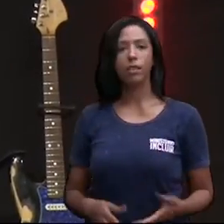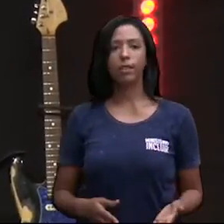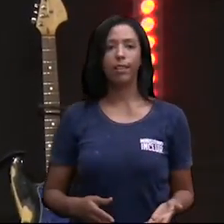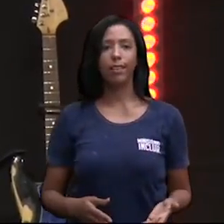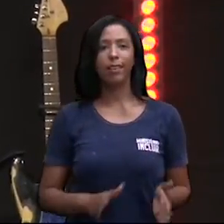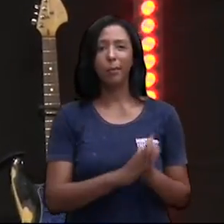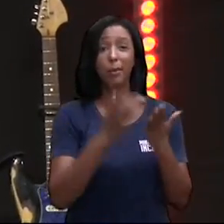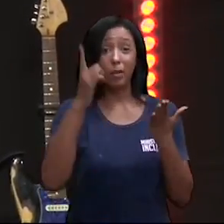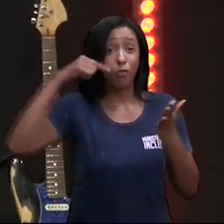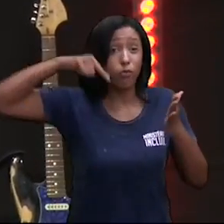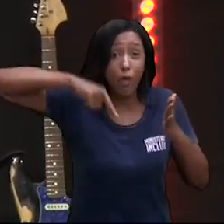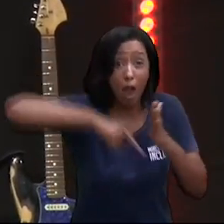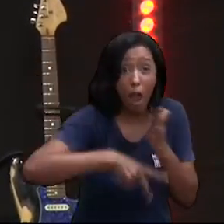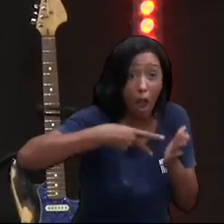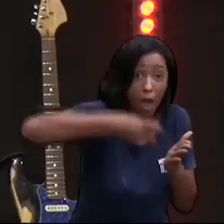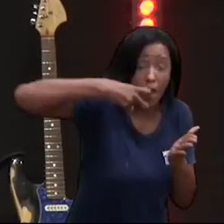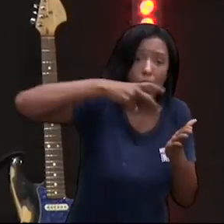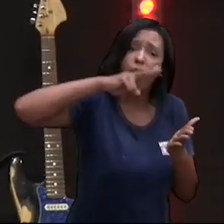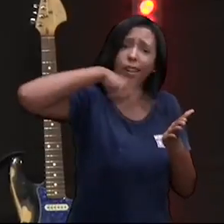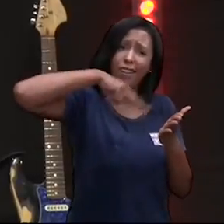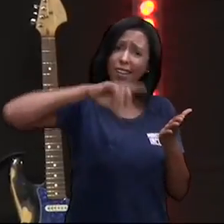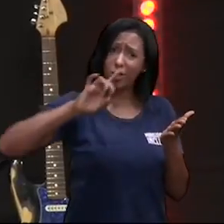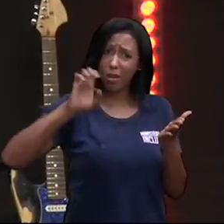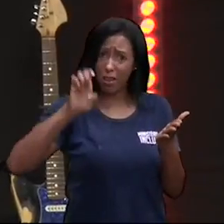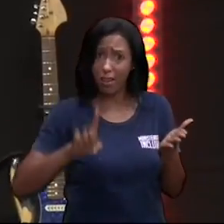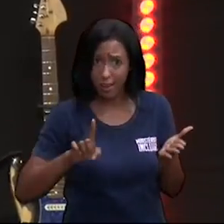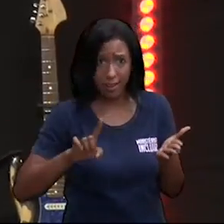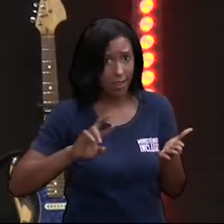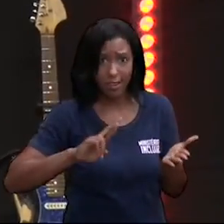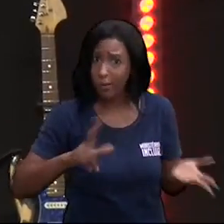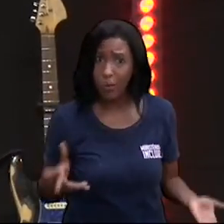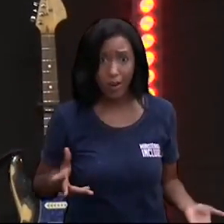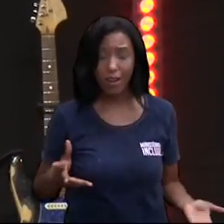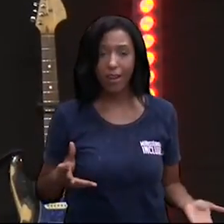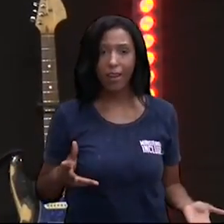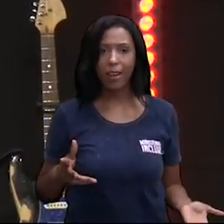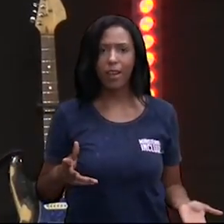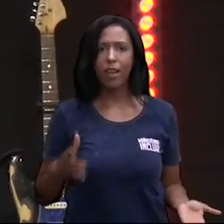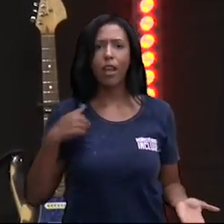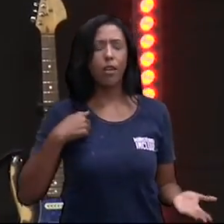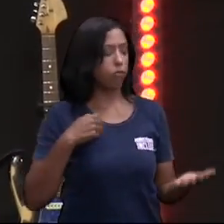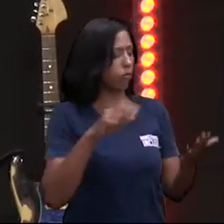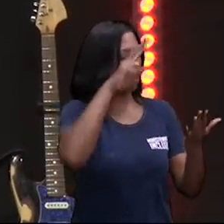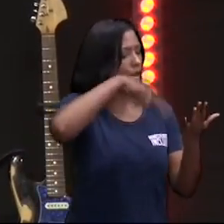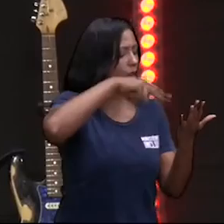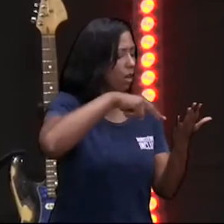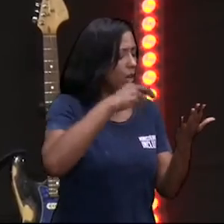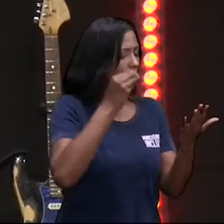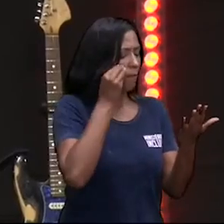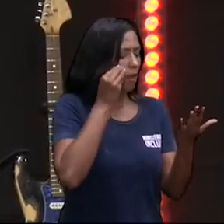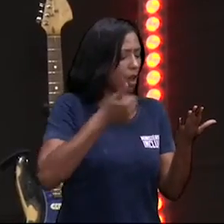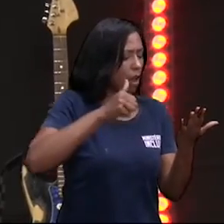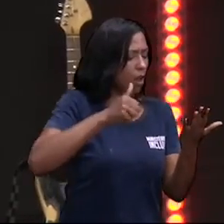perguntar o que isso tem a ver com esse povo e o que isso tem a ver com a minha vida que promessa tem aqui para